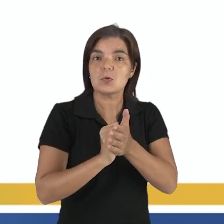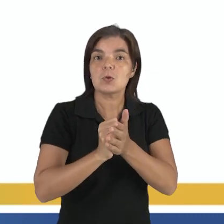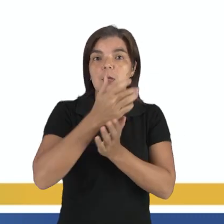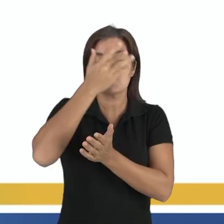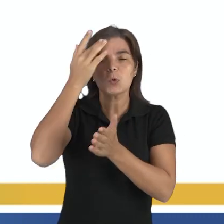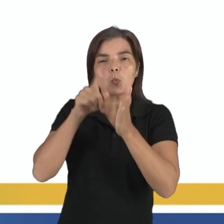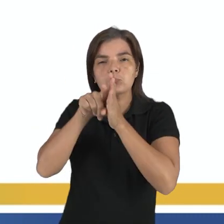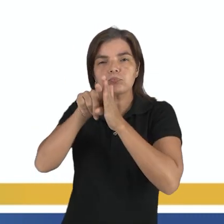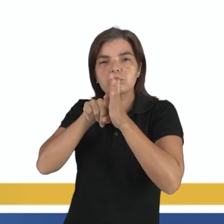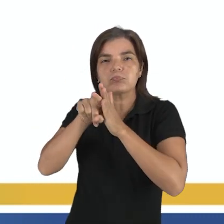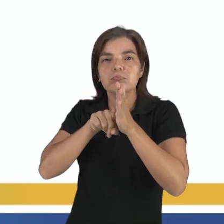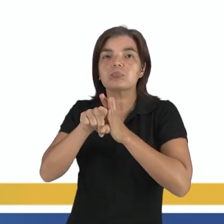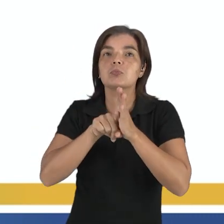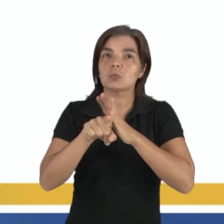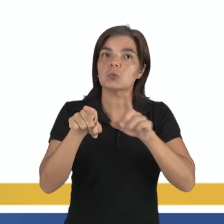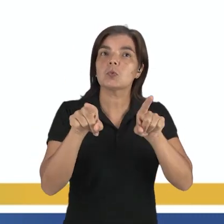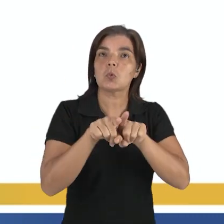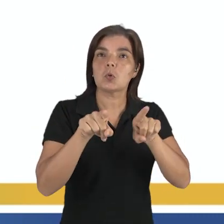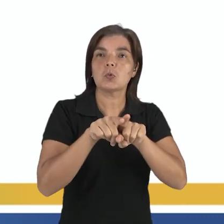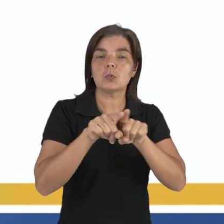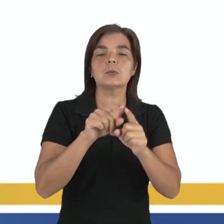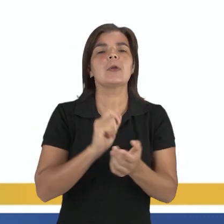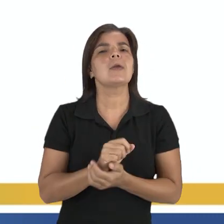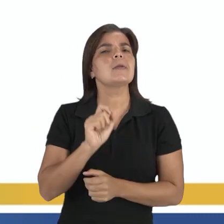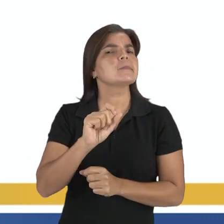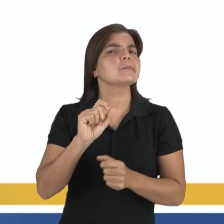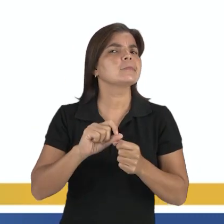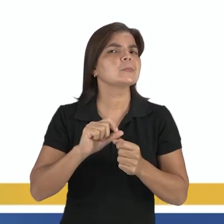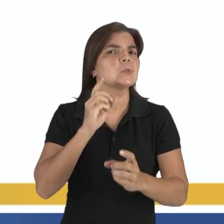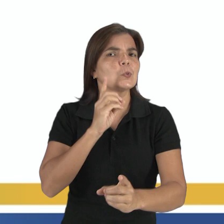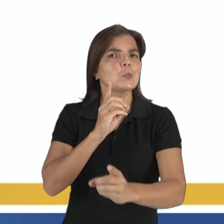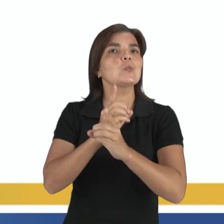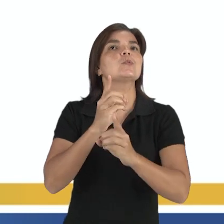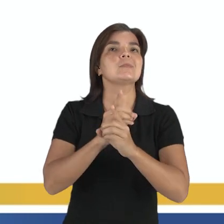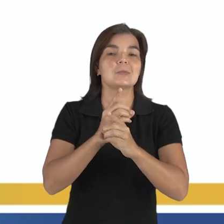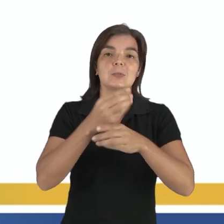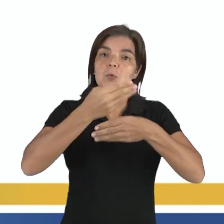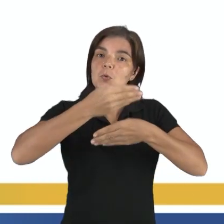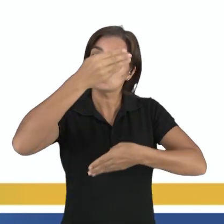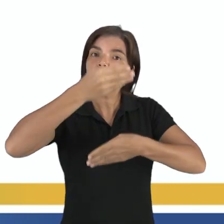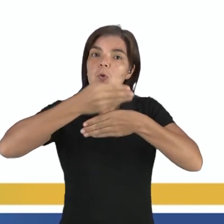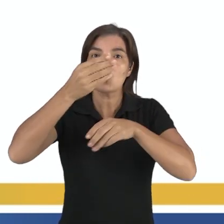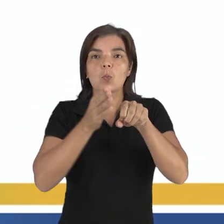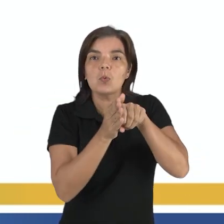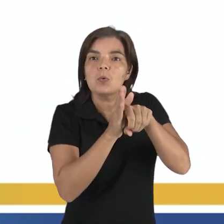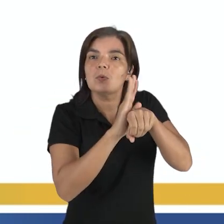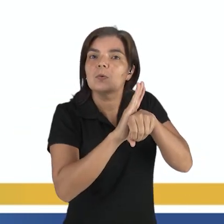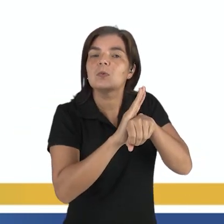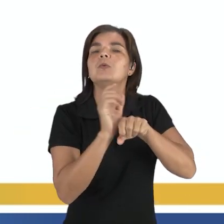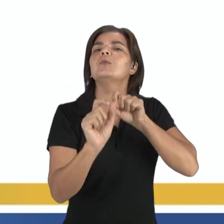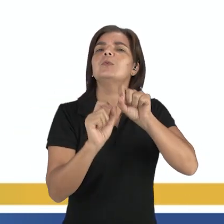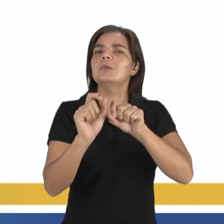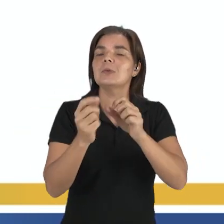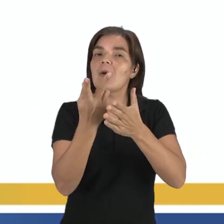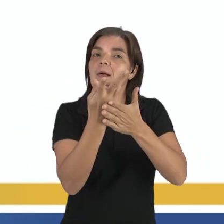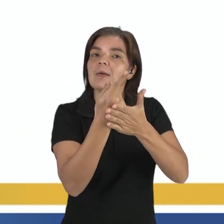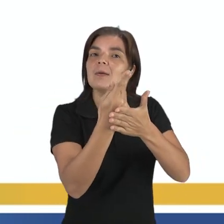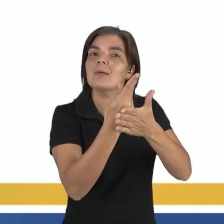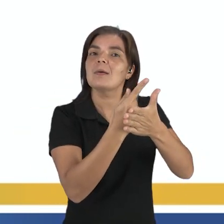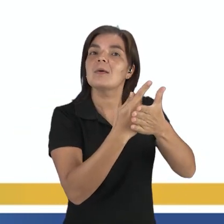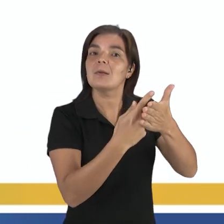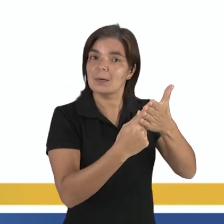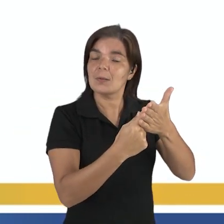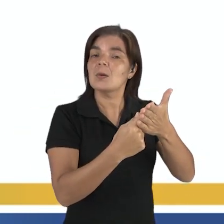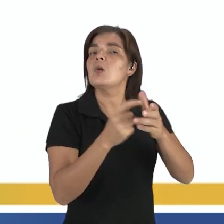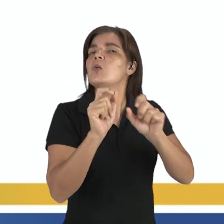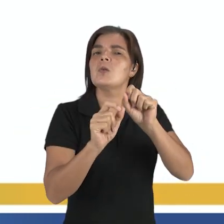os historiadores, arqueólogos, antropólogos encontraram em paredes de cavernas desenhos,